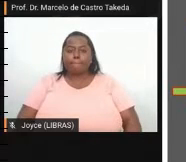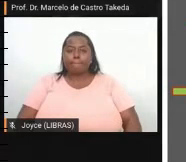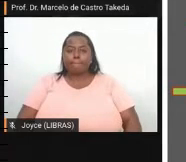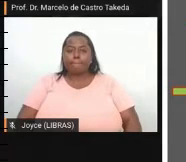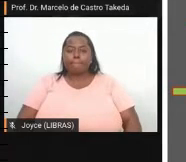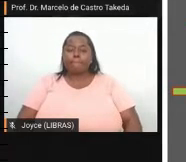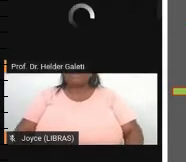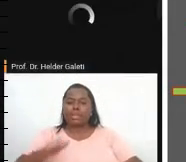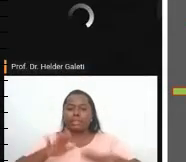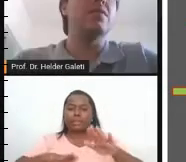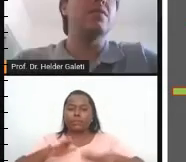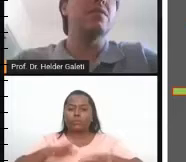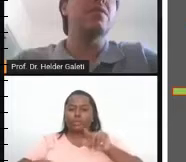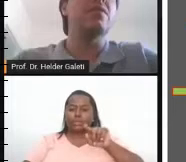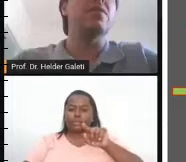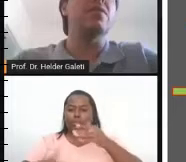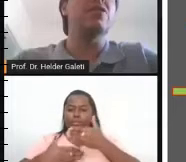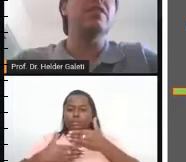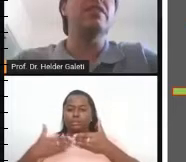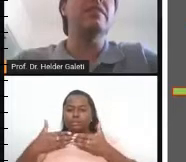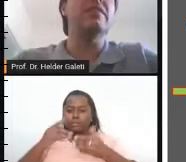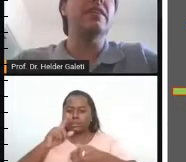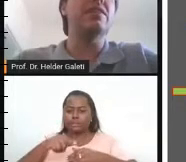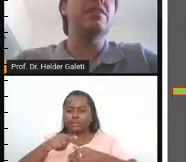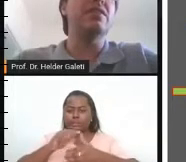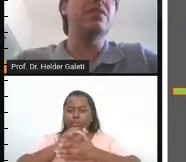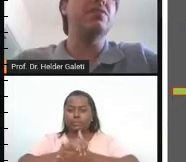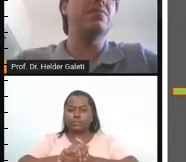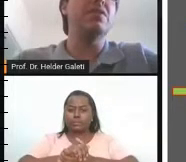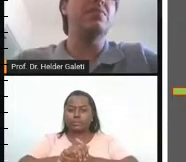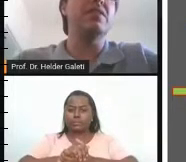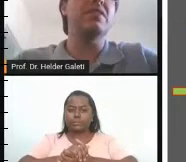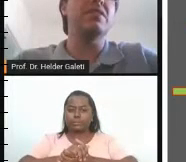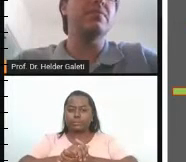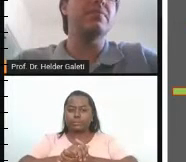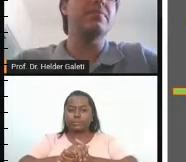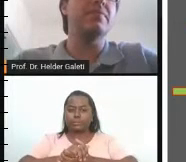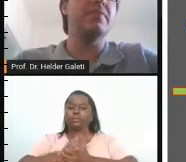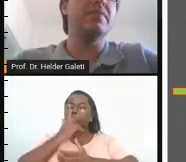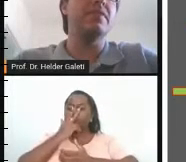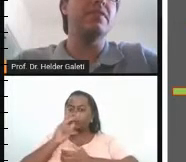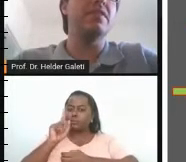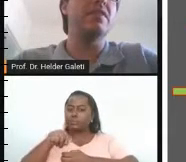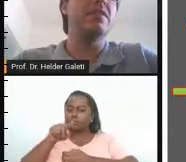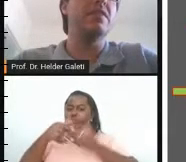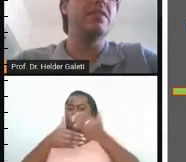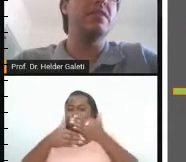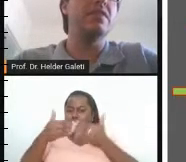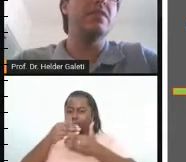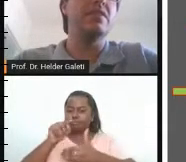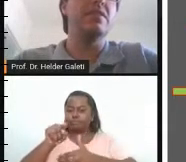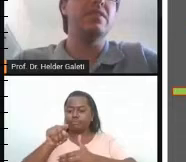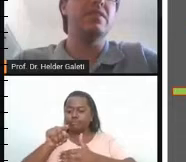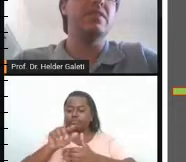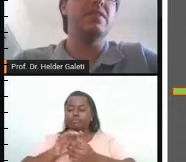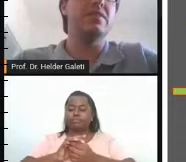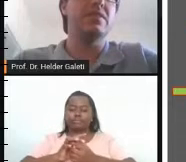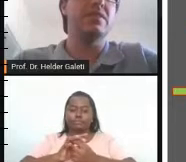Talvez aqui. Eu acho que é nesse slide anterior mesmo, Marcelo.